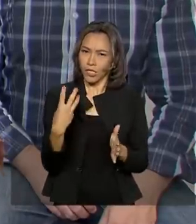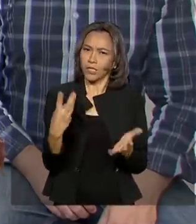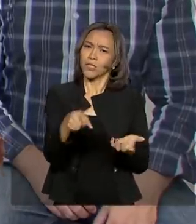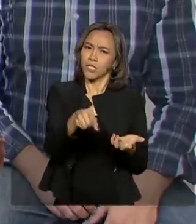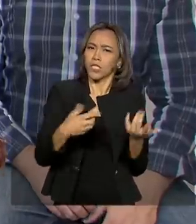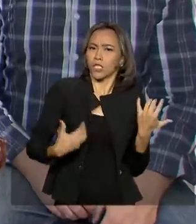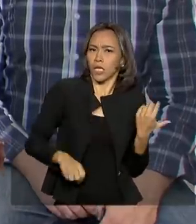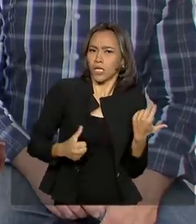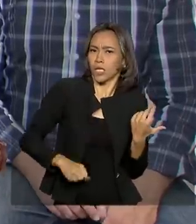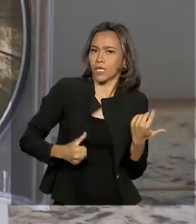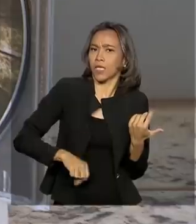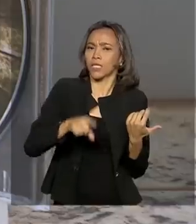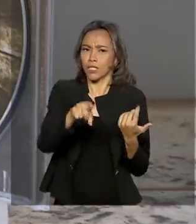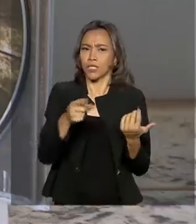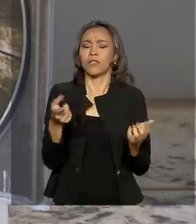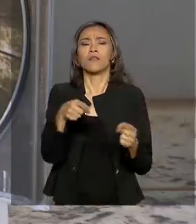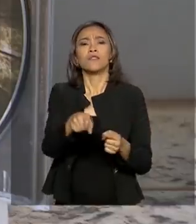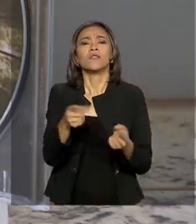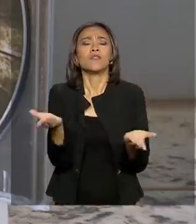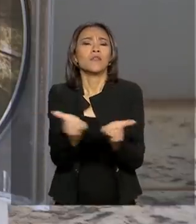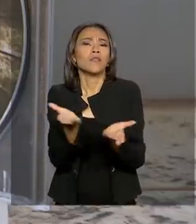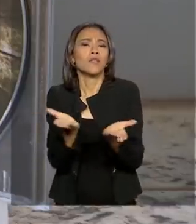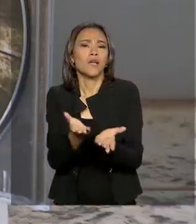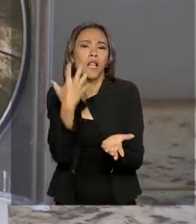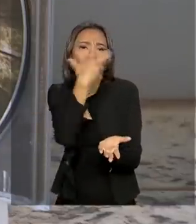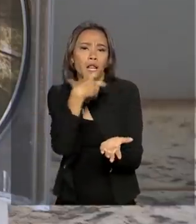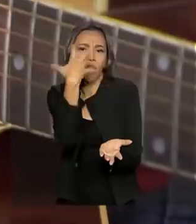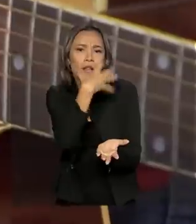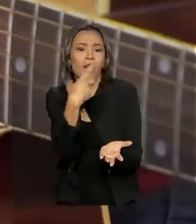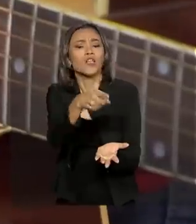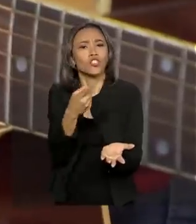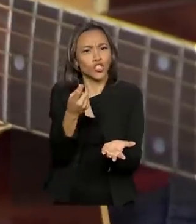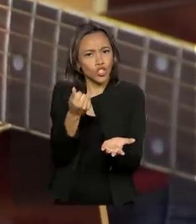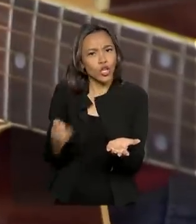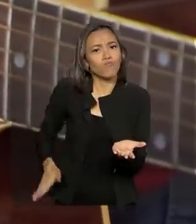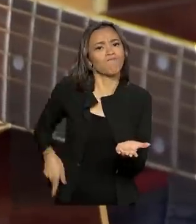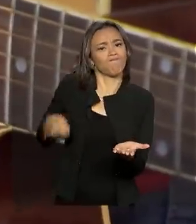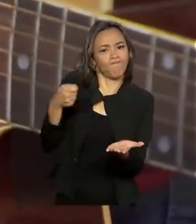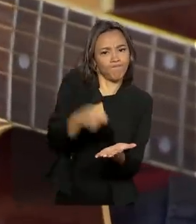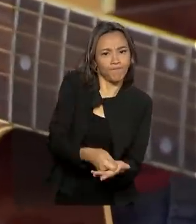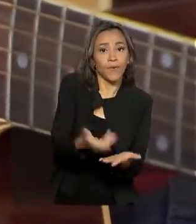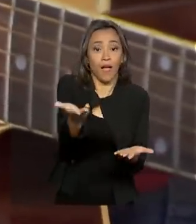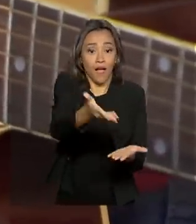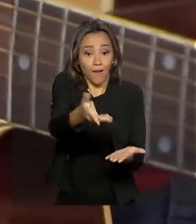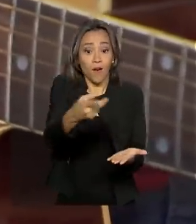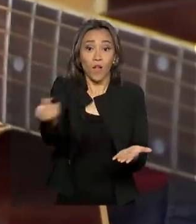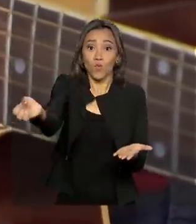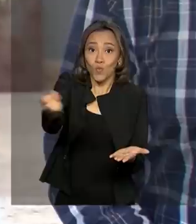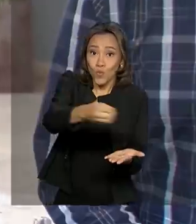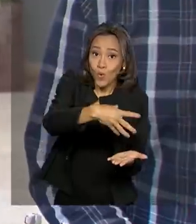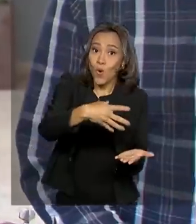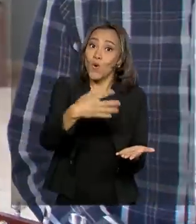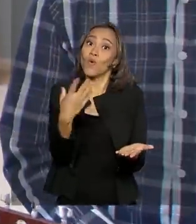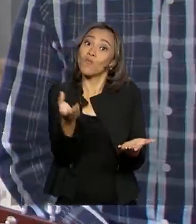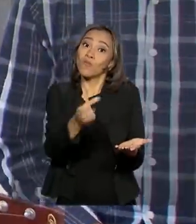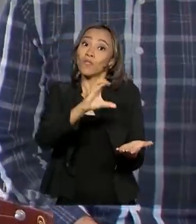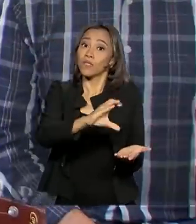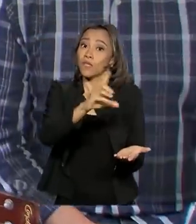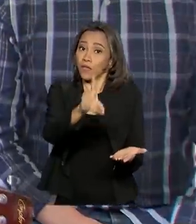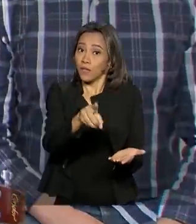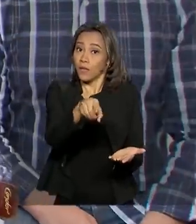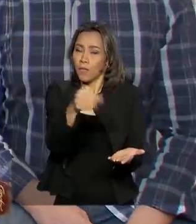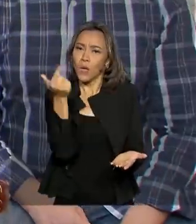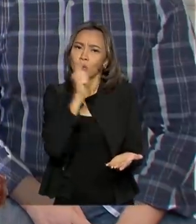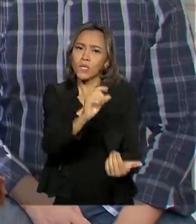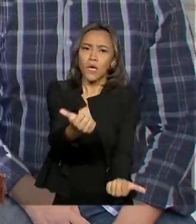gospel Voz Eterna lançou um CD com recursos próprios. E agora, batalha para produzir um novo álbum. A possibilidade de